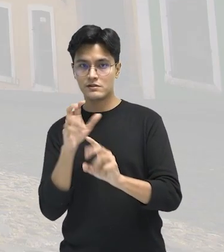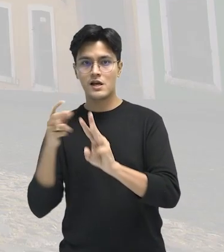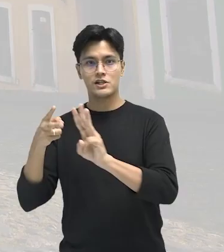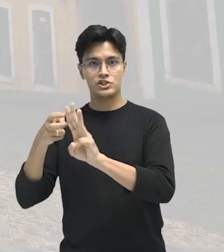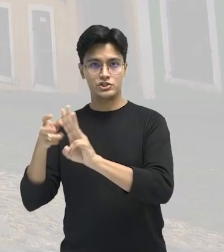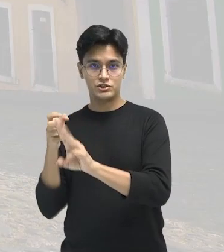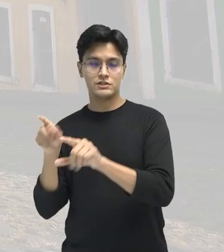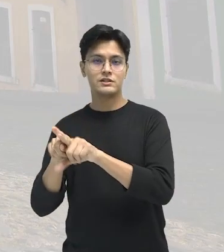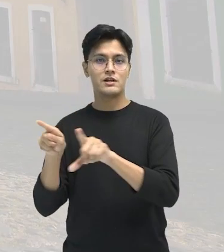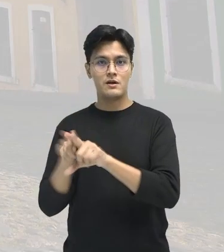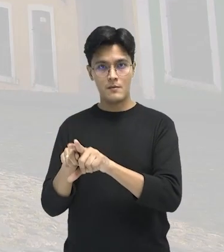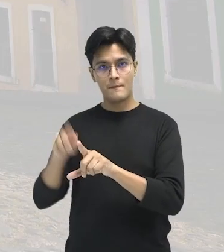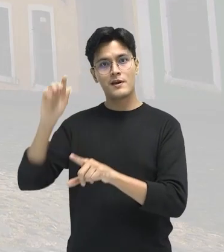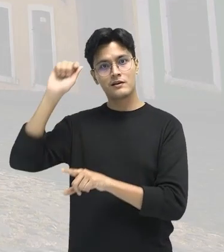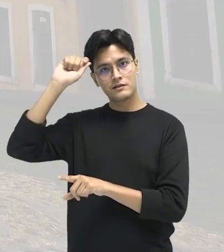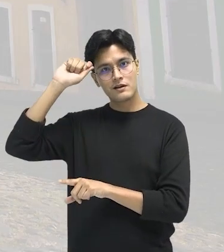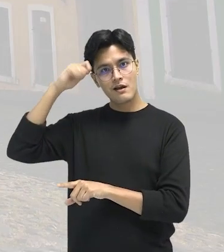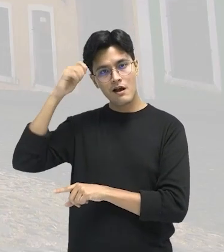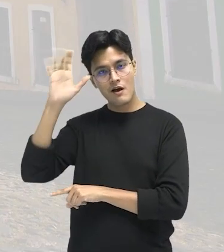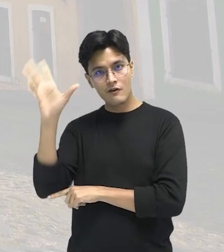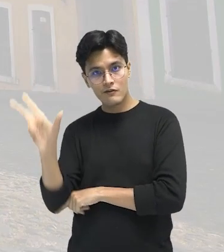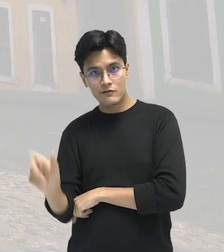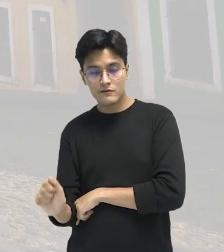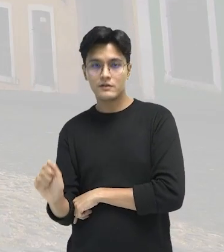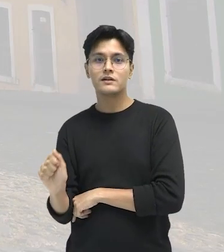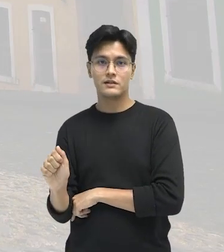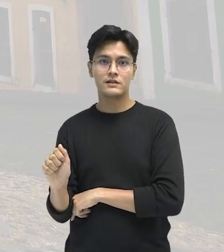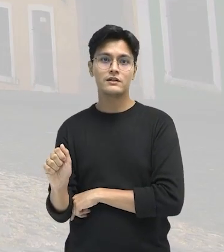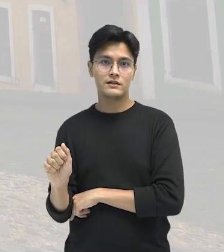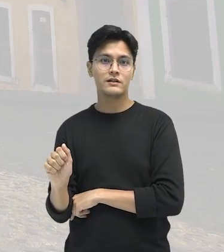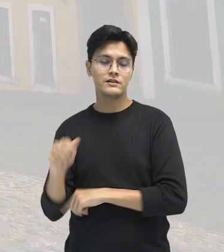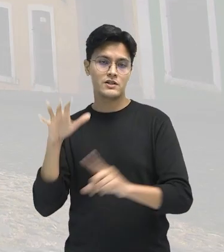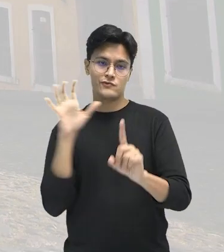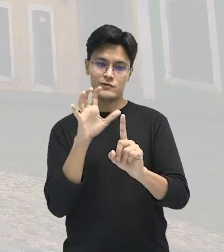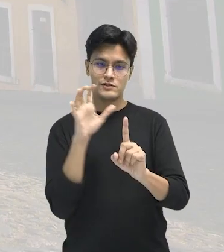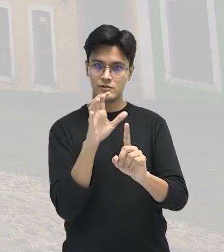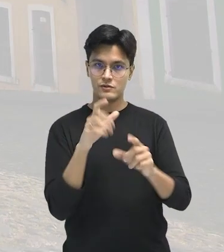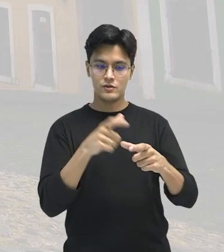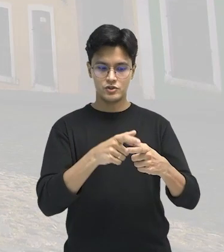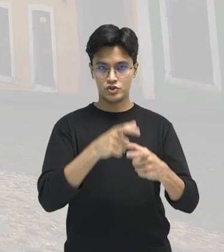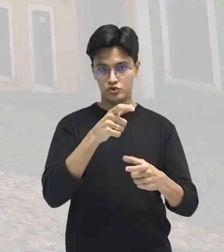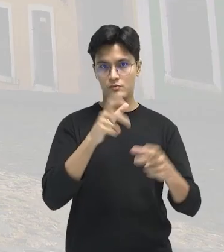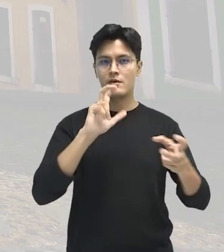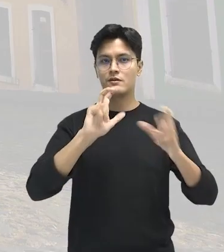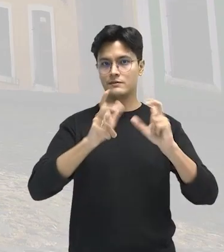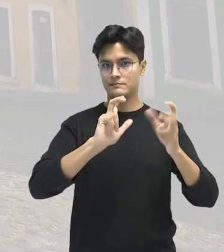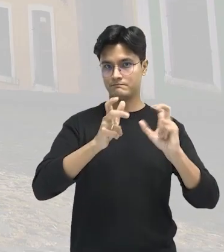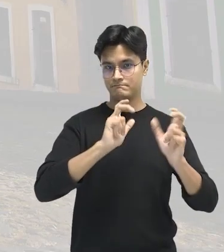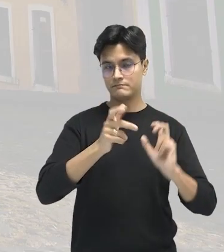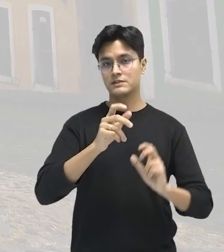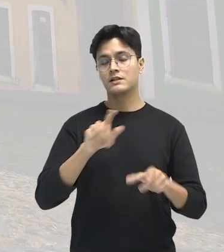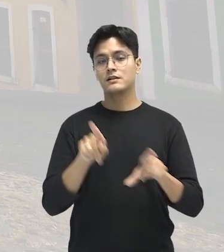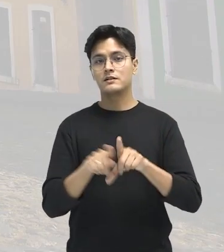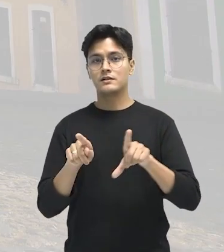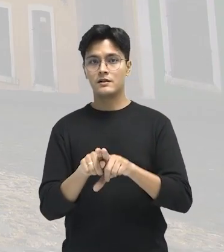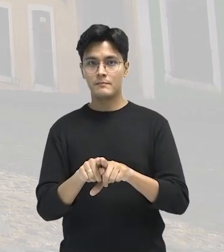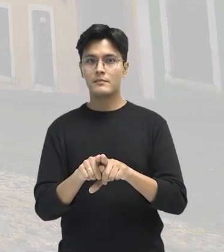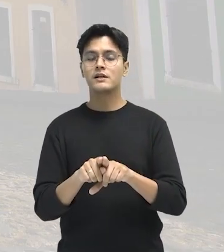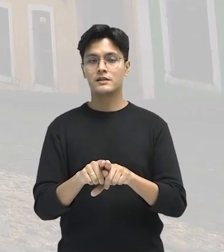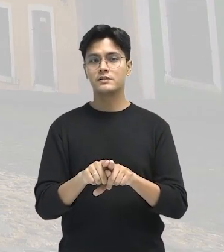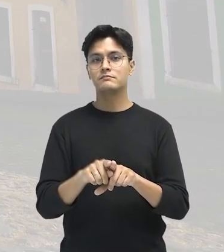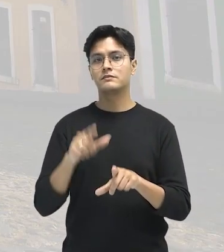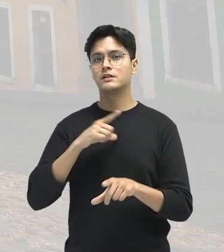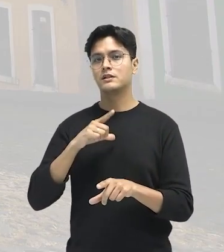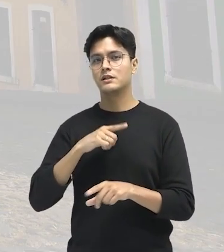indígenas, tá? Então, que construíram ali esse instrumento. Certo? Além do cachixi,